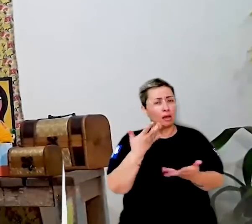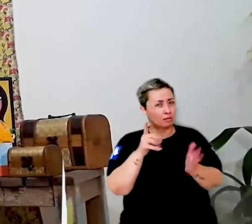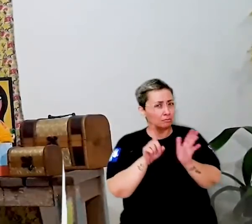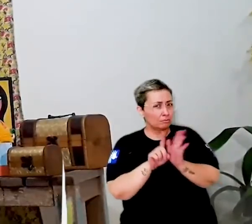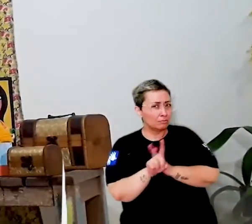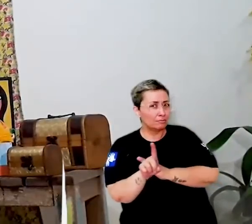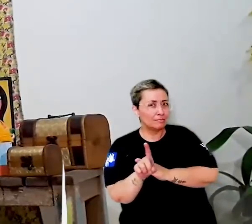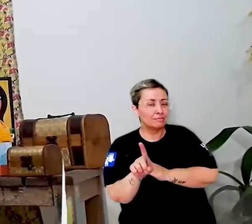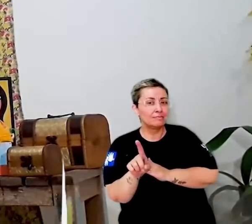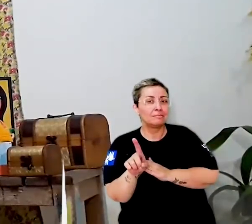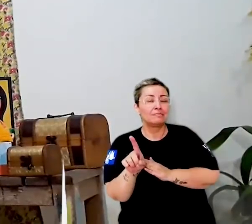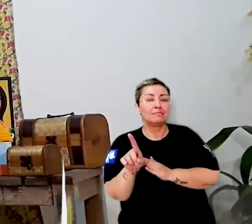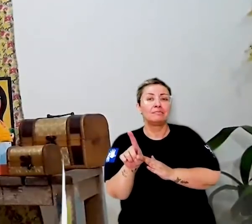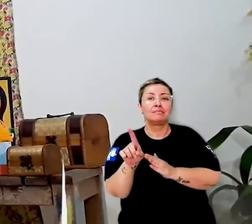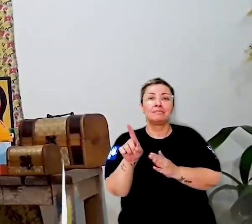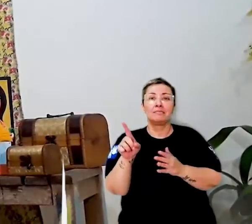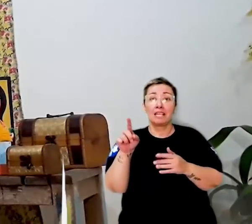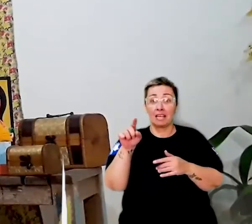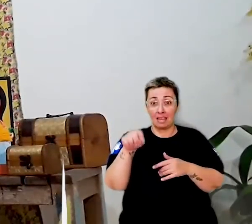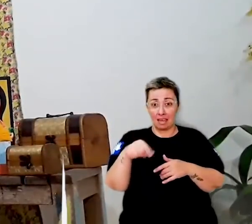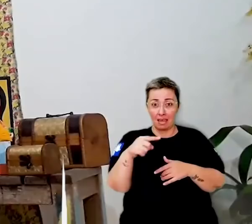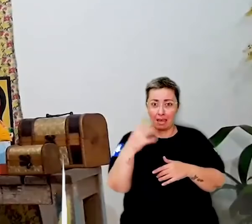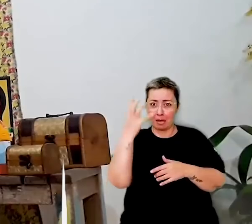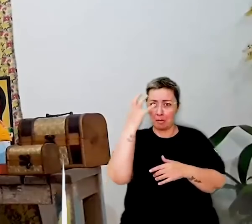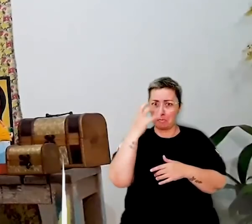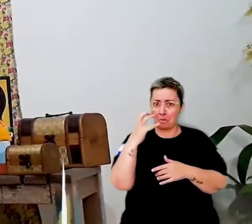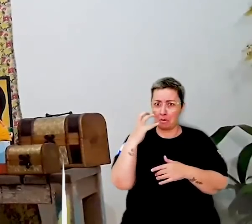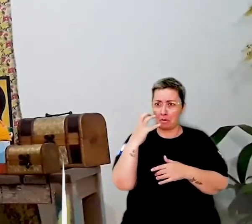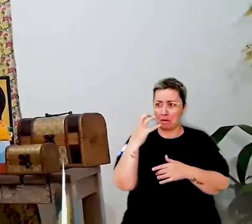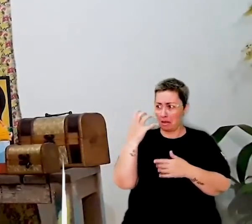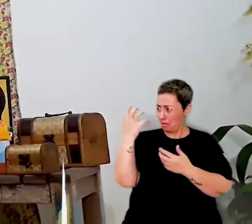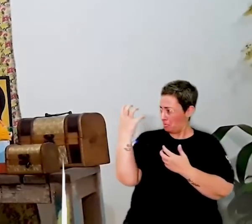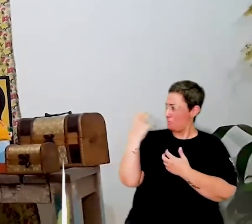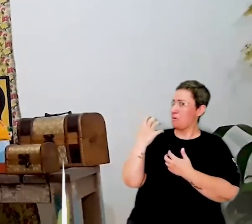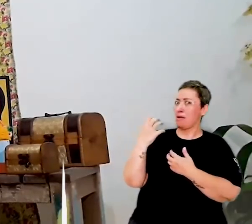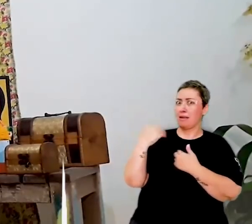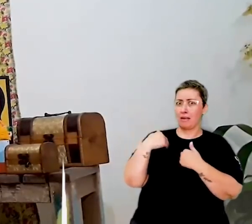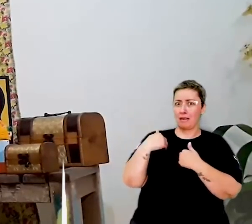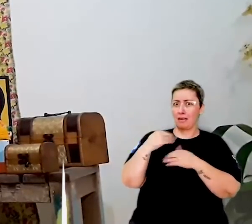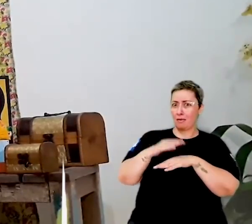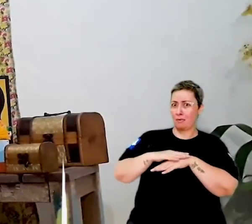perguntar se essa carranca é comigo.